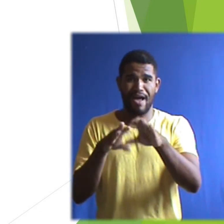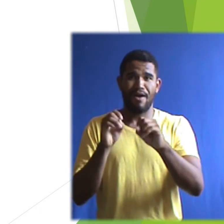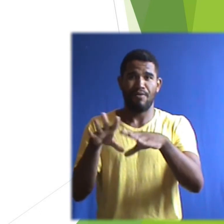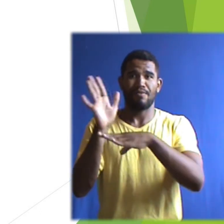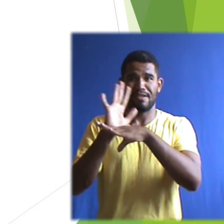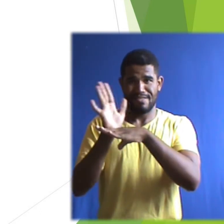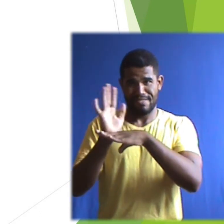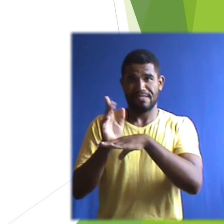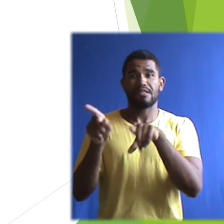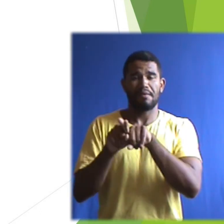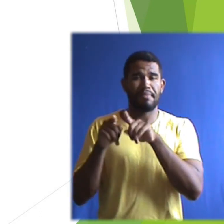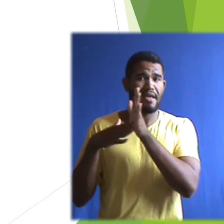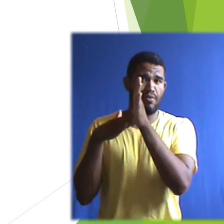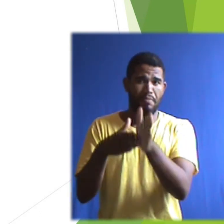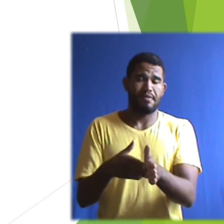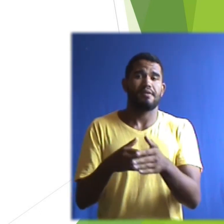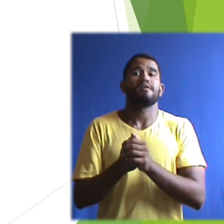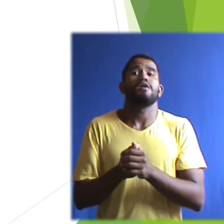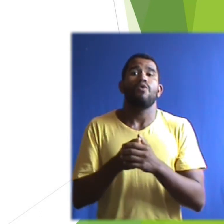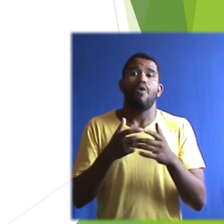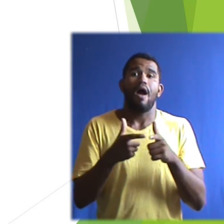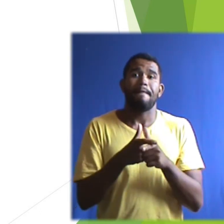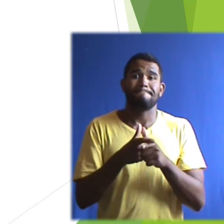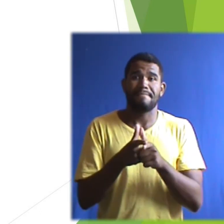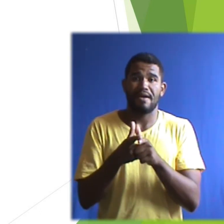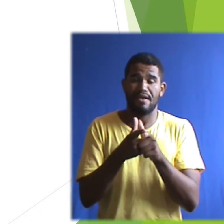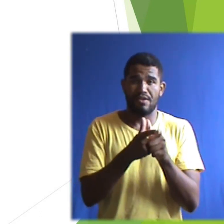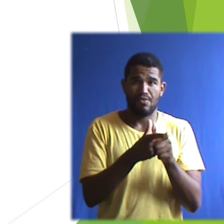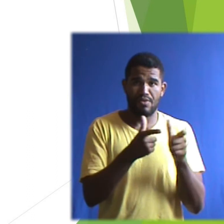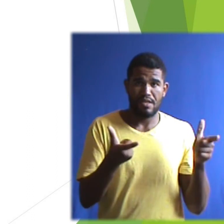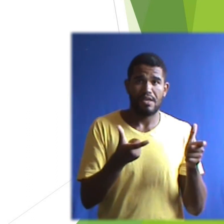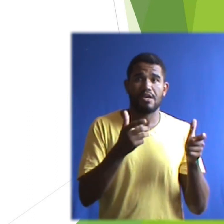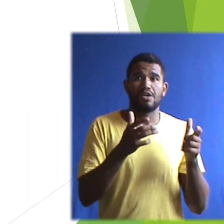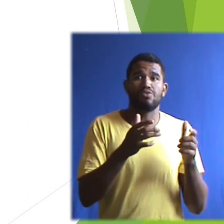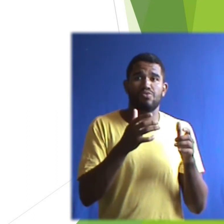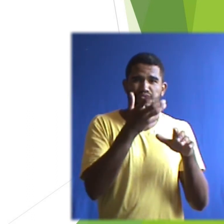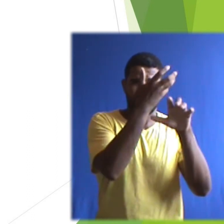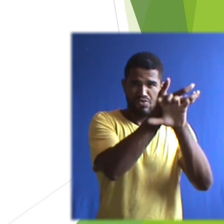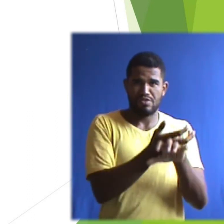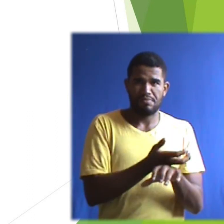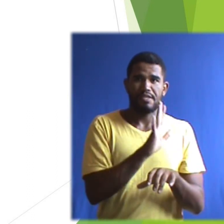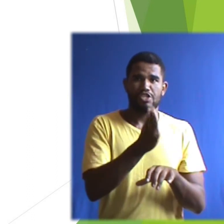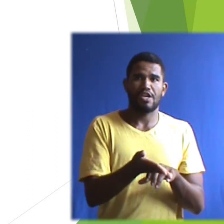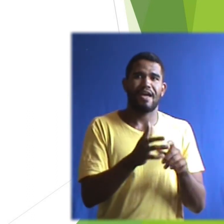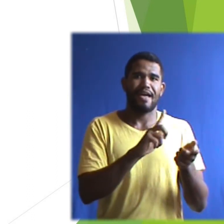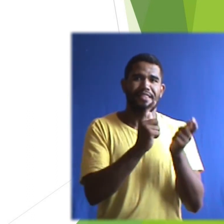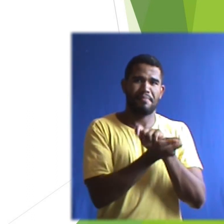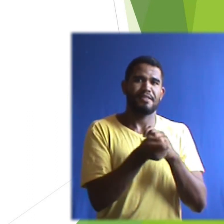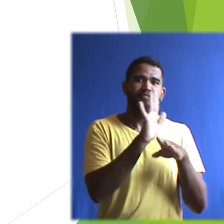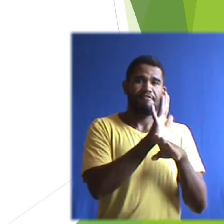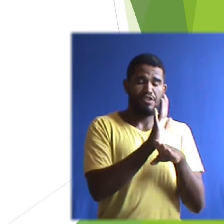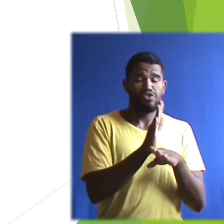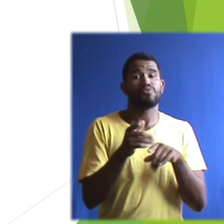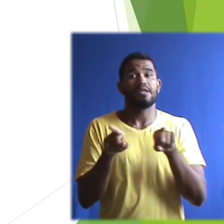porque basicamente todo o conteúdo mais difícil ou mais grosso eu vou explicar nos vídeos, e as lives vão ser mais para a gente